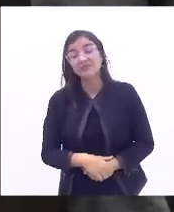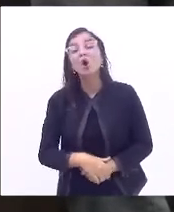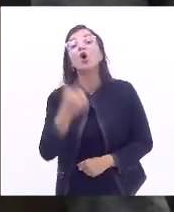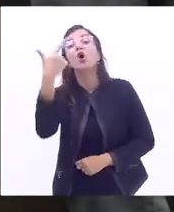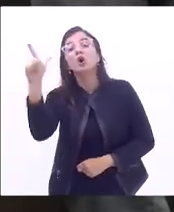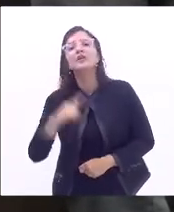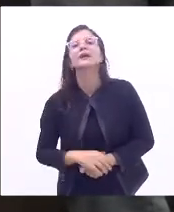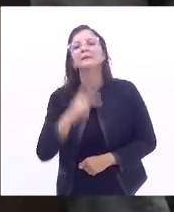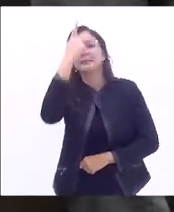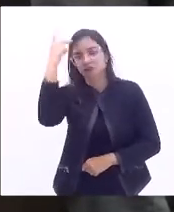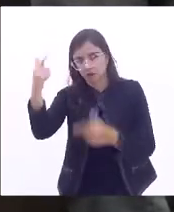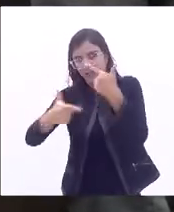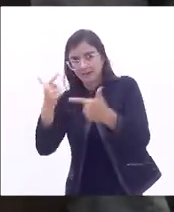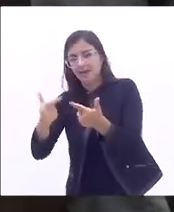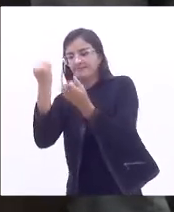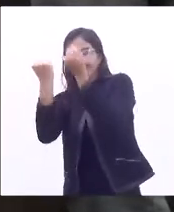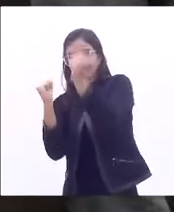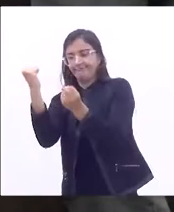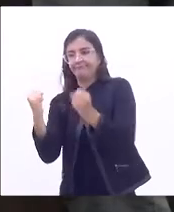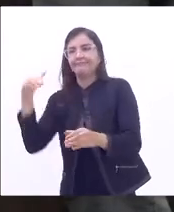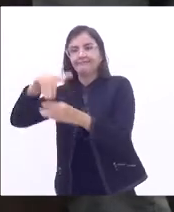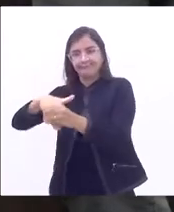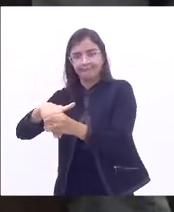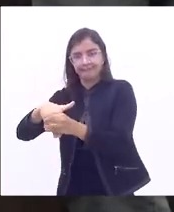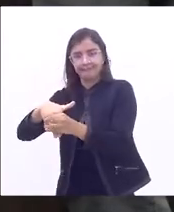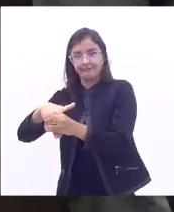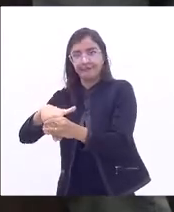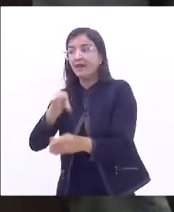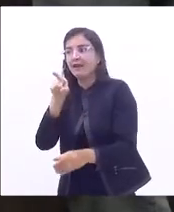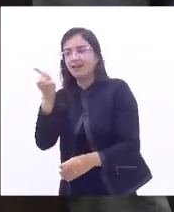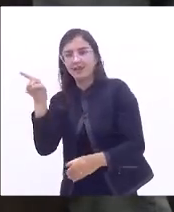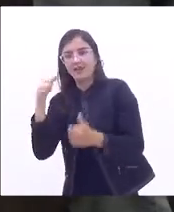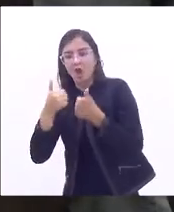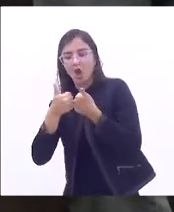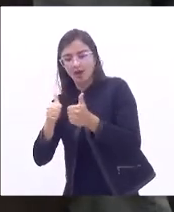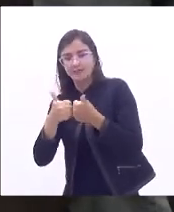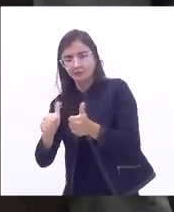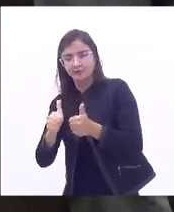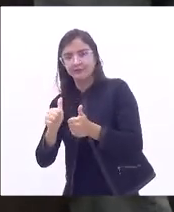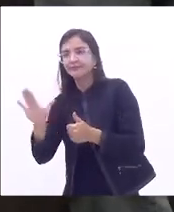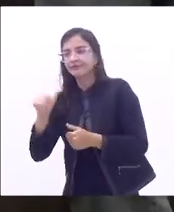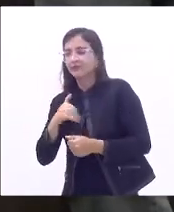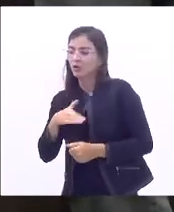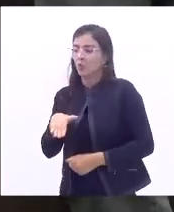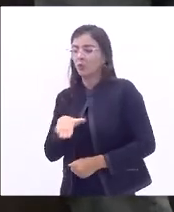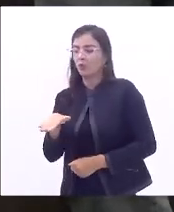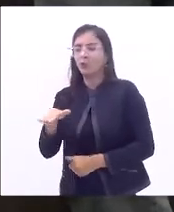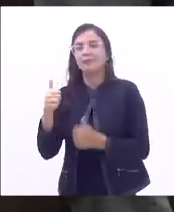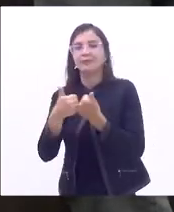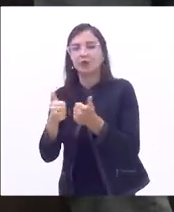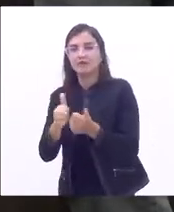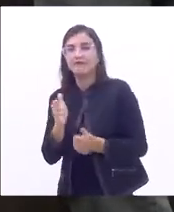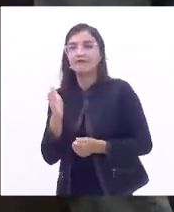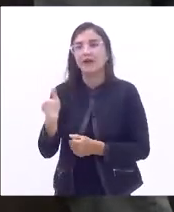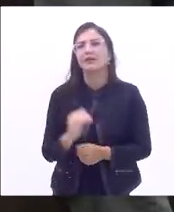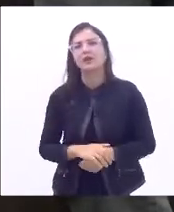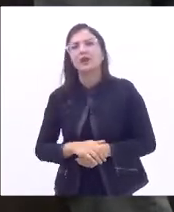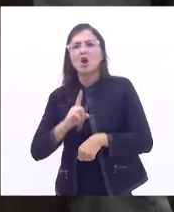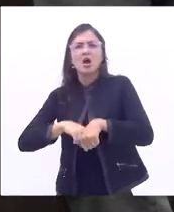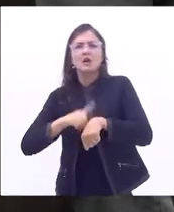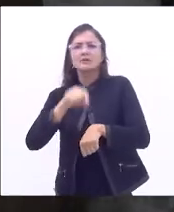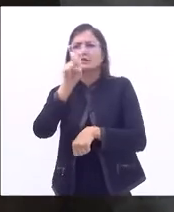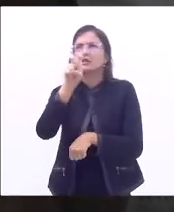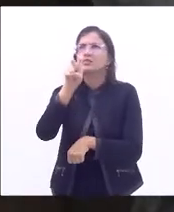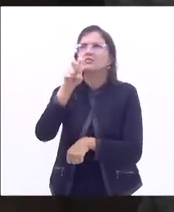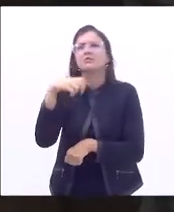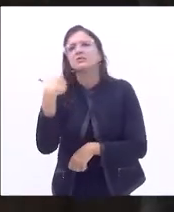na área dentro da siderúrgica, elas chegam de ônibus fretado. É só você chegar 5 horas da manhã, 6 horas da manhã, ficar lá na